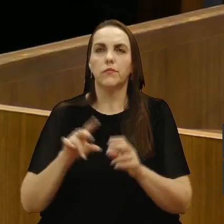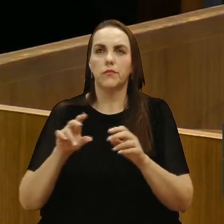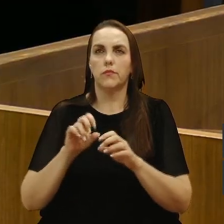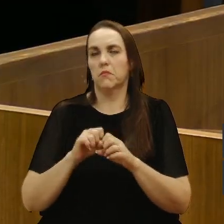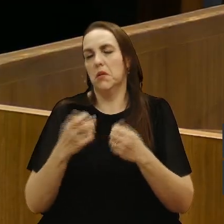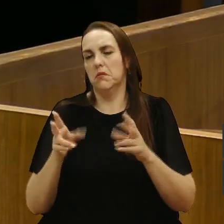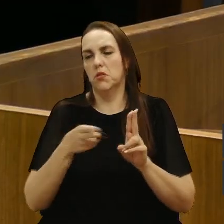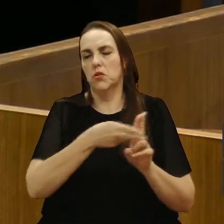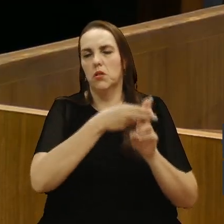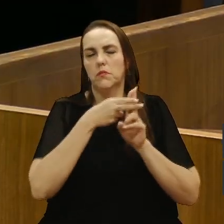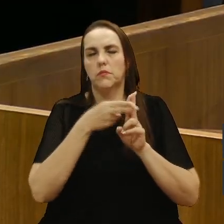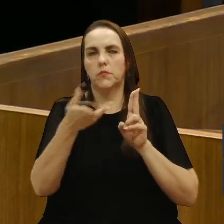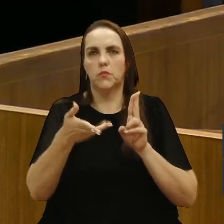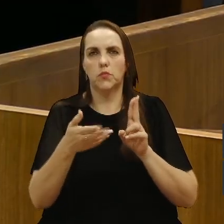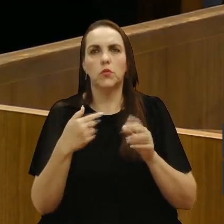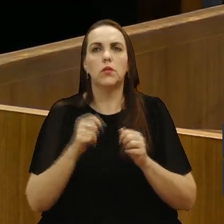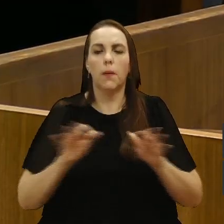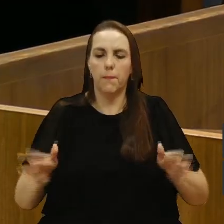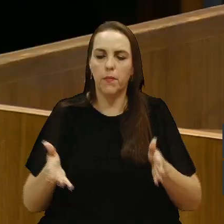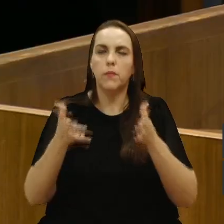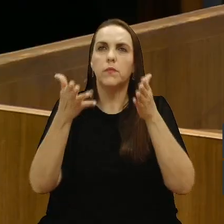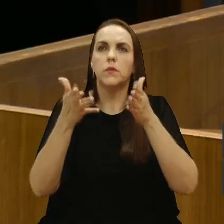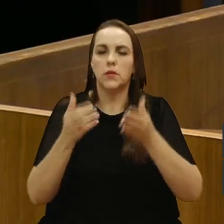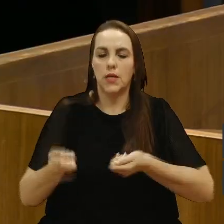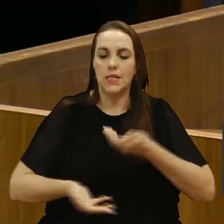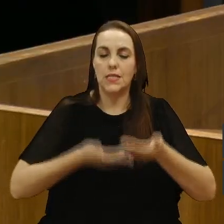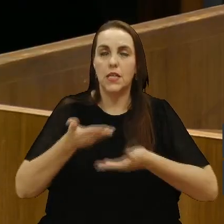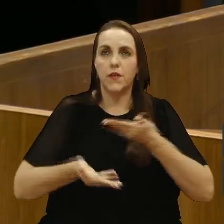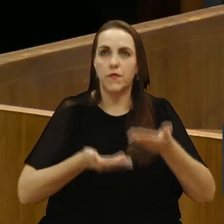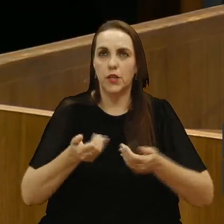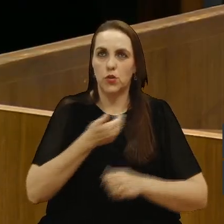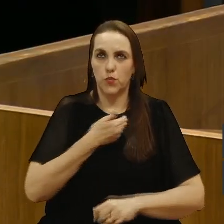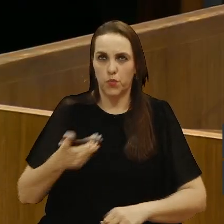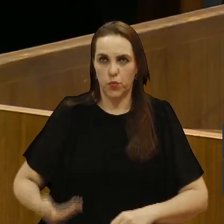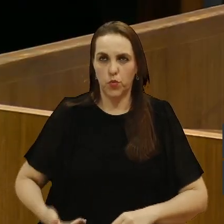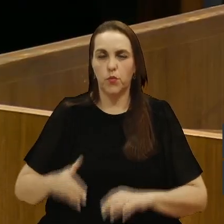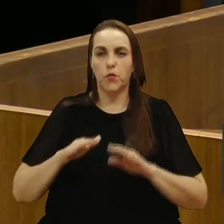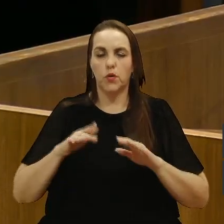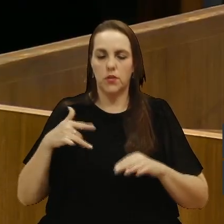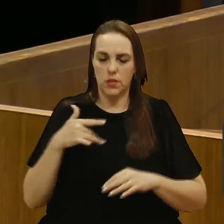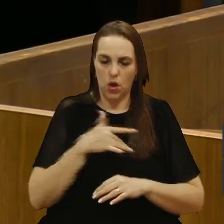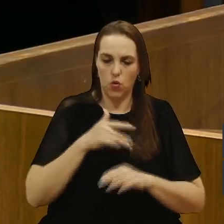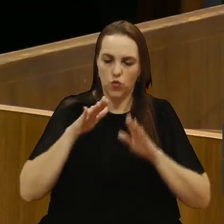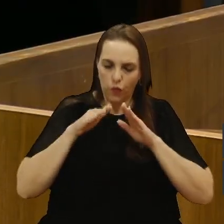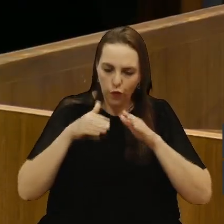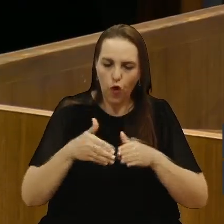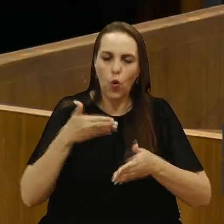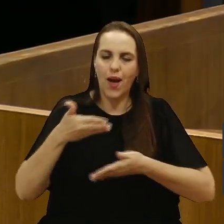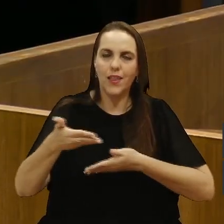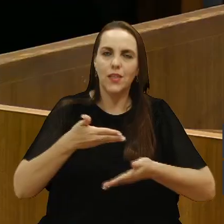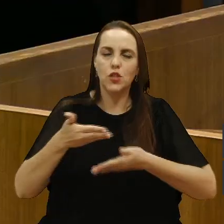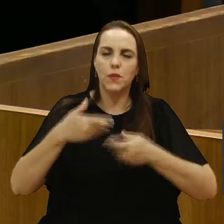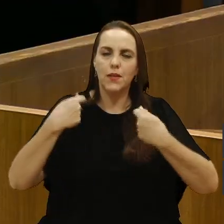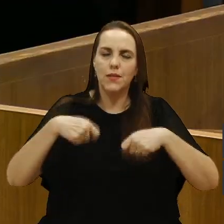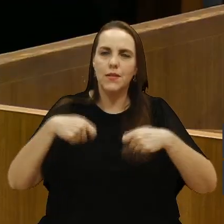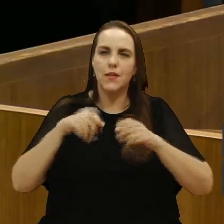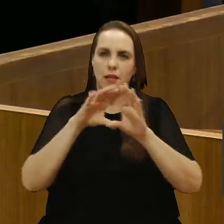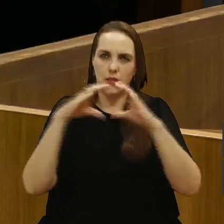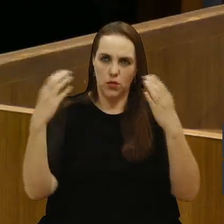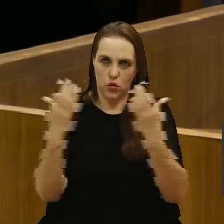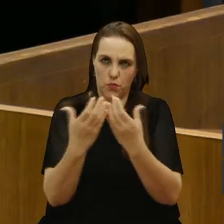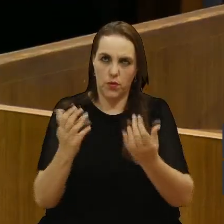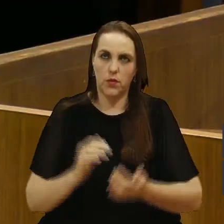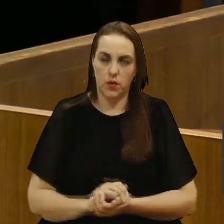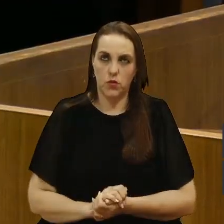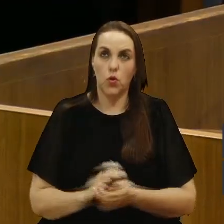Saúde e a promoção dos serviços públicos de saúde voltados ao atendimento das necessidades da comunidade.